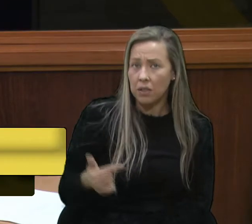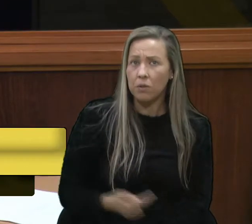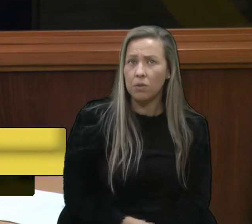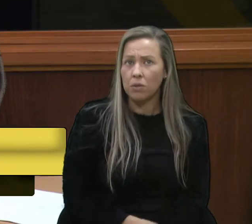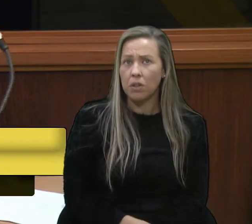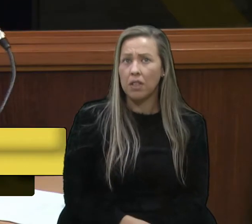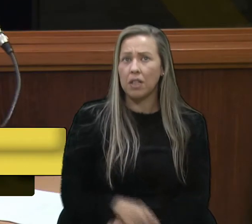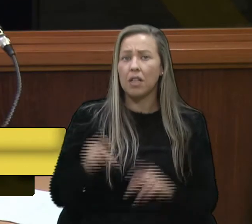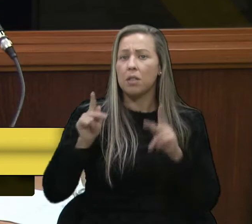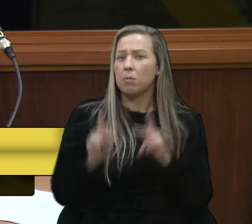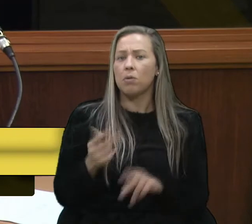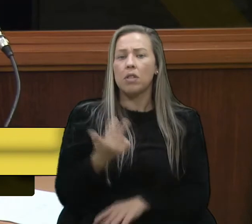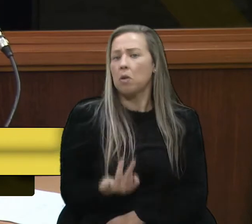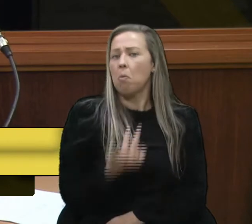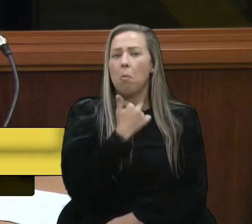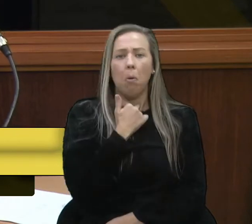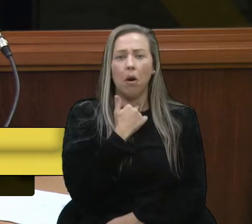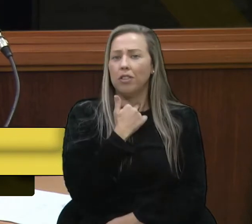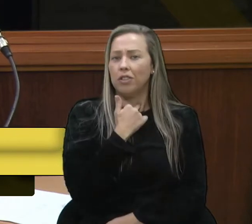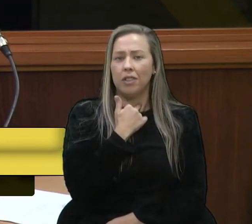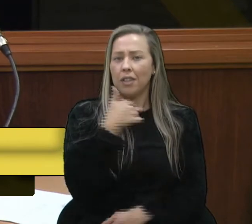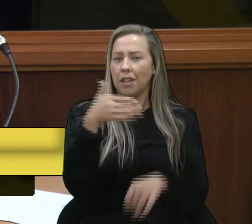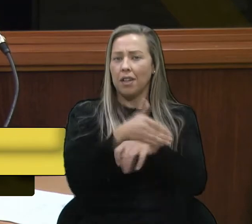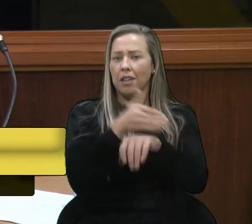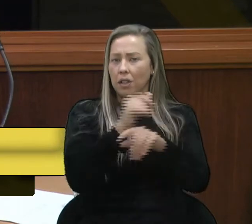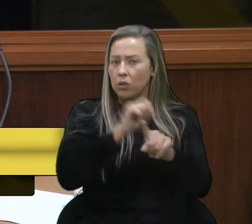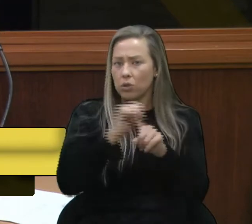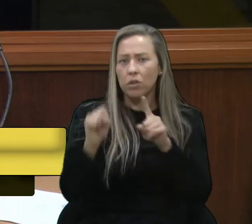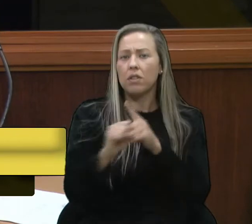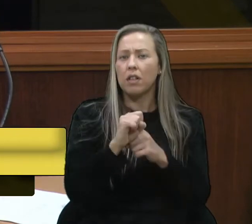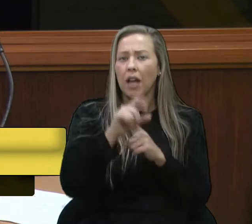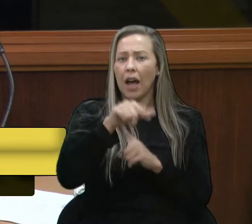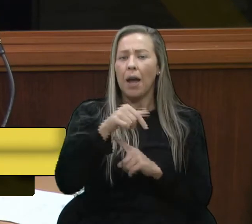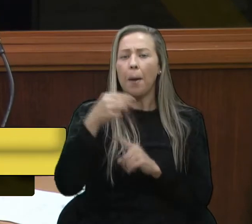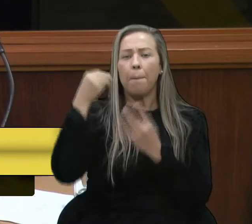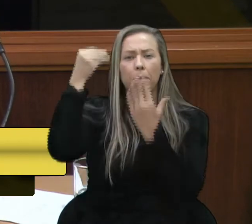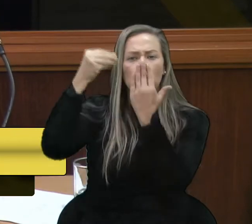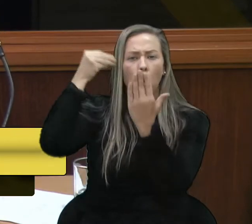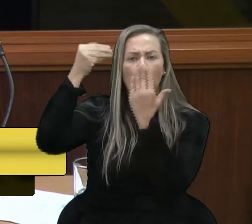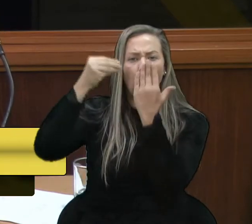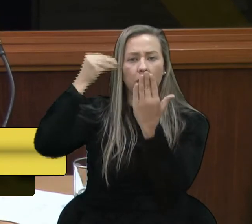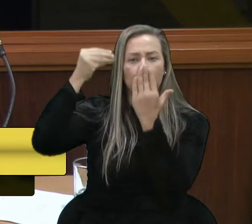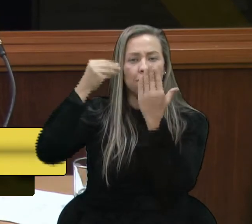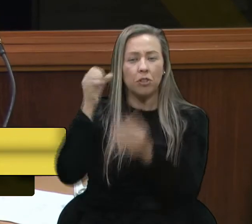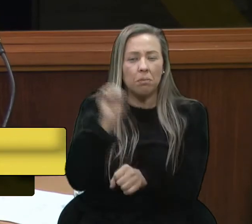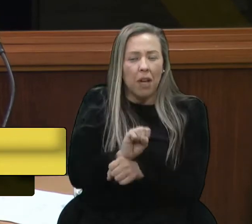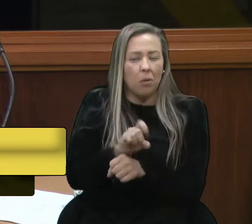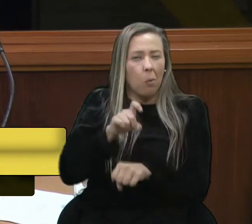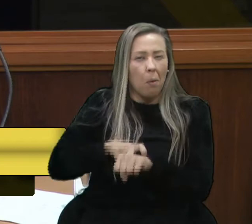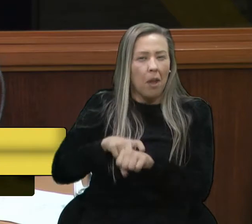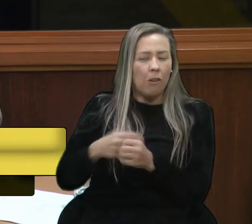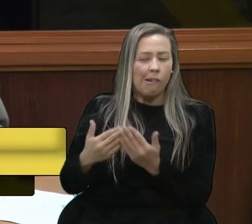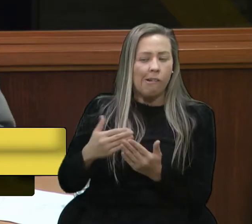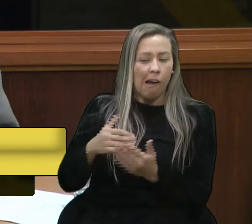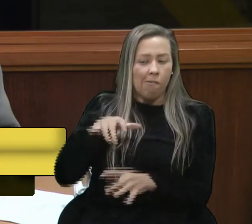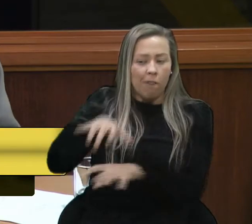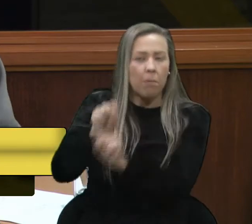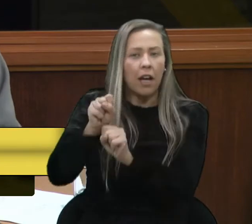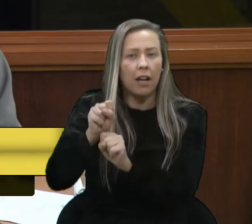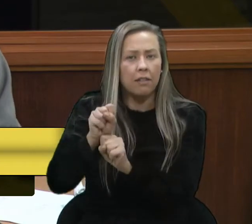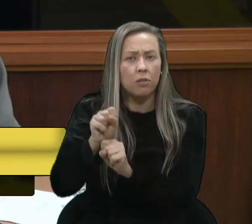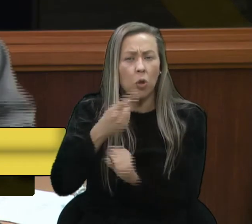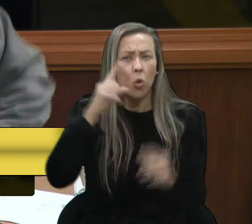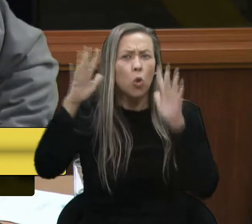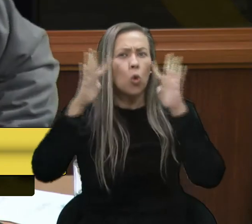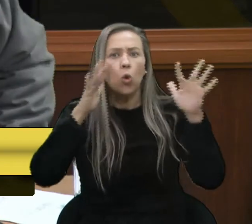essas pessoas não podem fazer parte de uma sociedade. Esses são os ditos psicopatas de plantão, né, aquele, quanto menos espera,